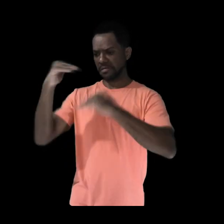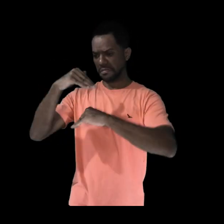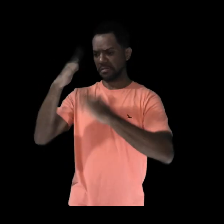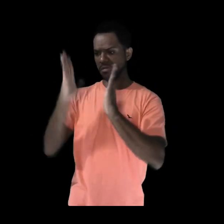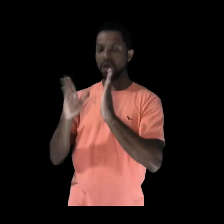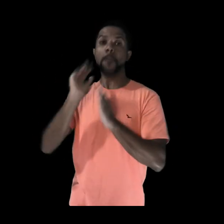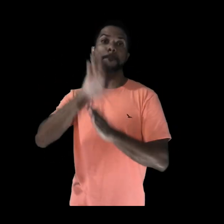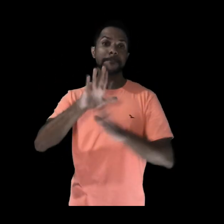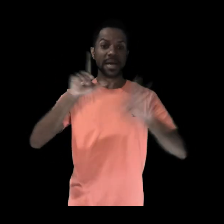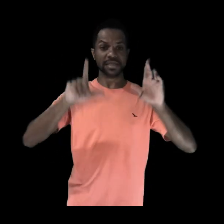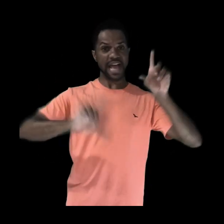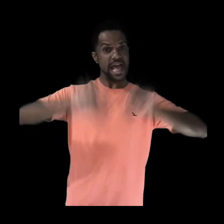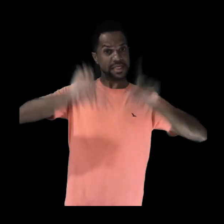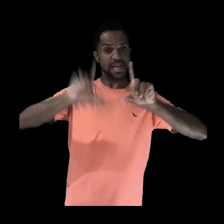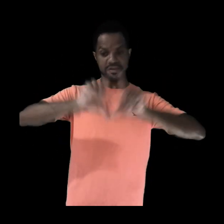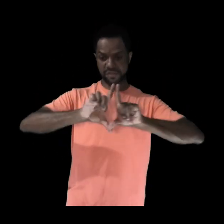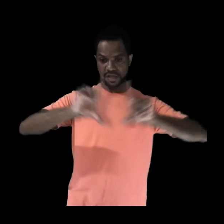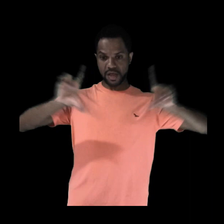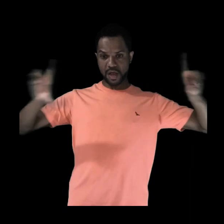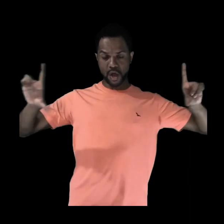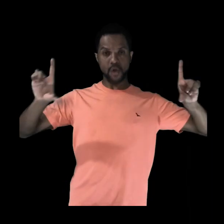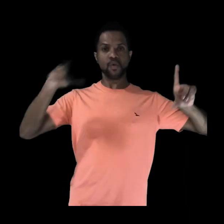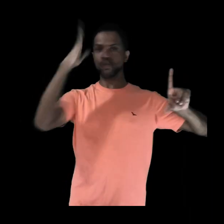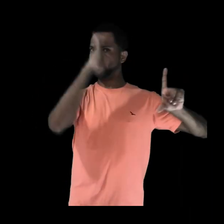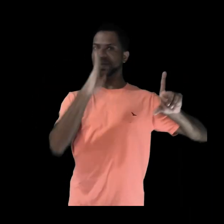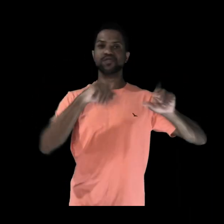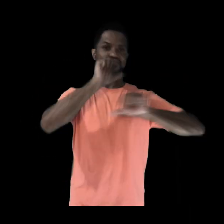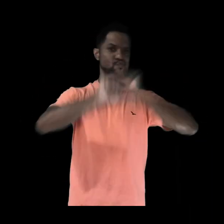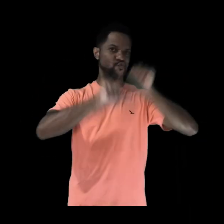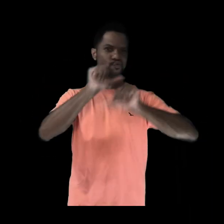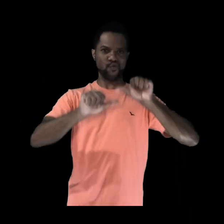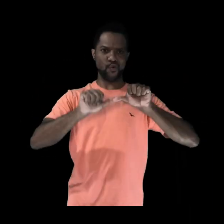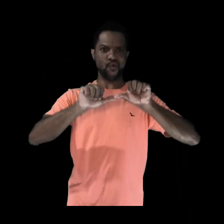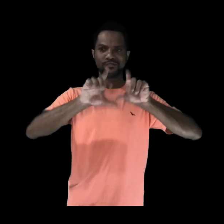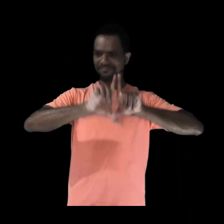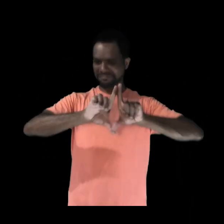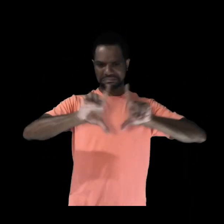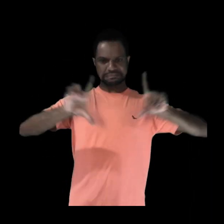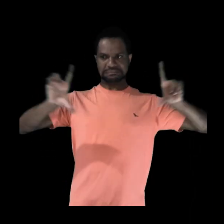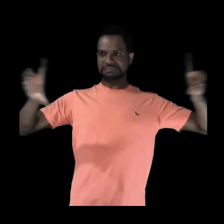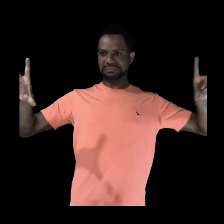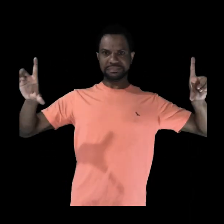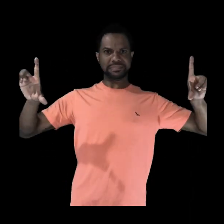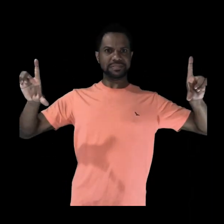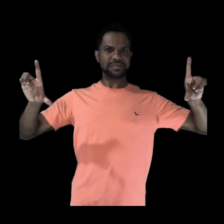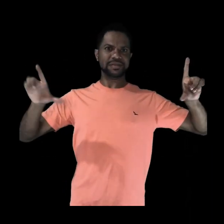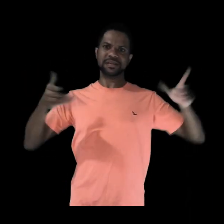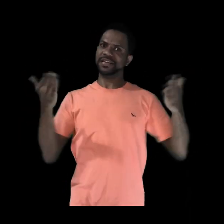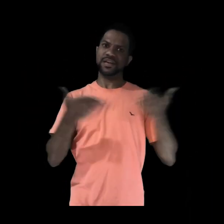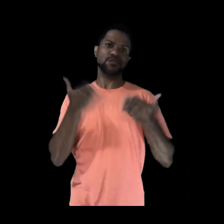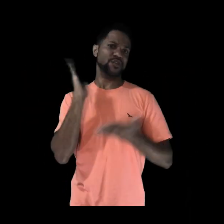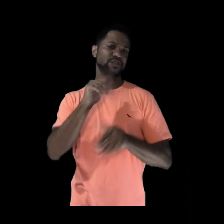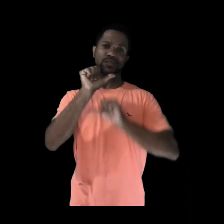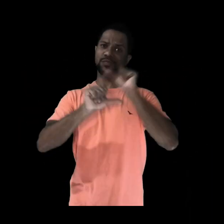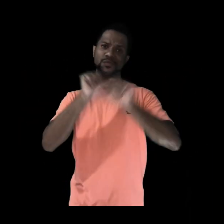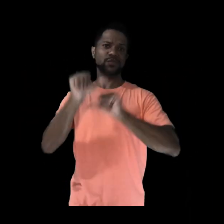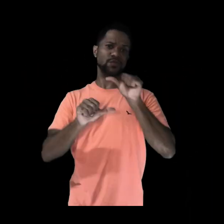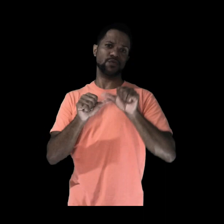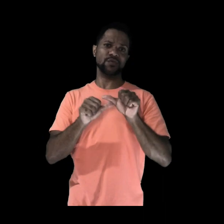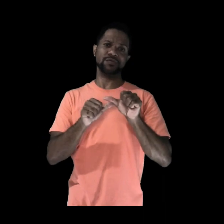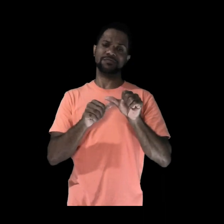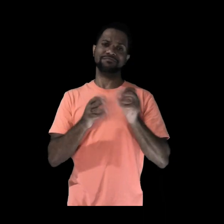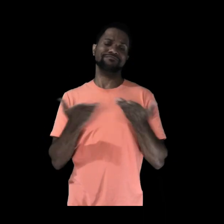que o padrão da televisão do Brasil mudou. Agora a nossa televisão ela é retangular, não é mais quadrada, e aquele padrão já não serve